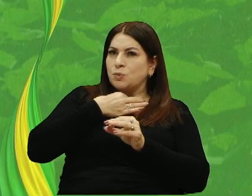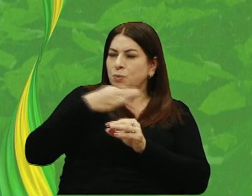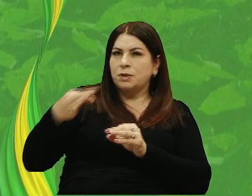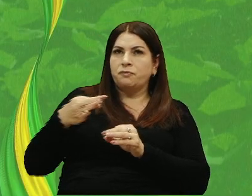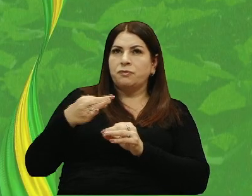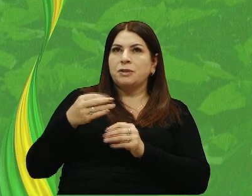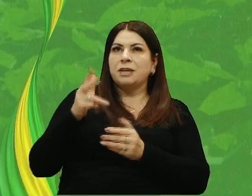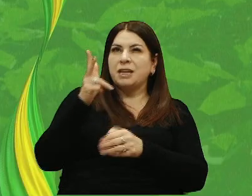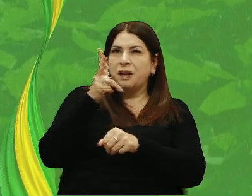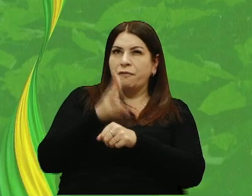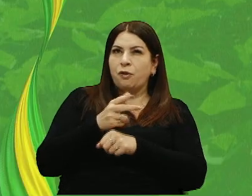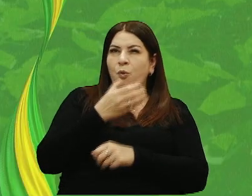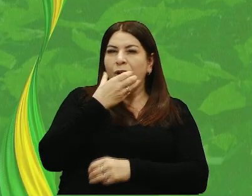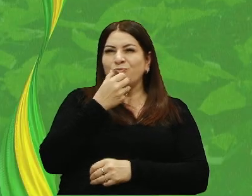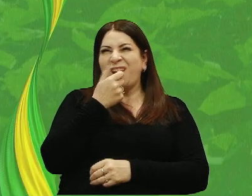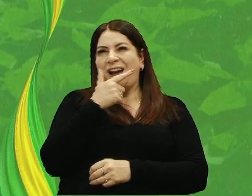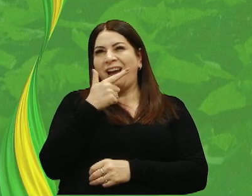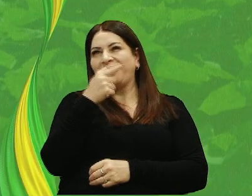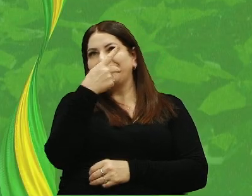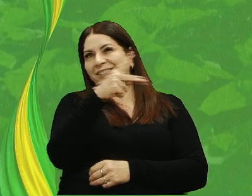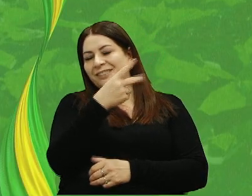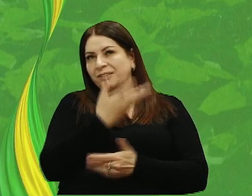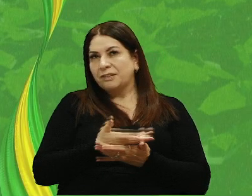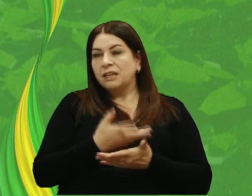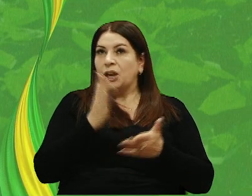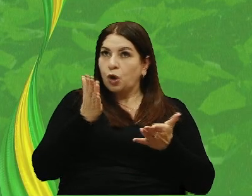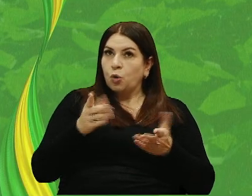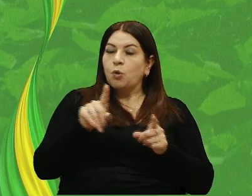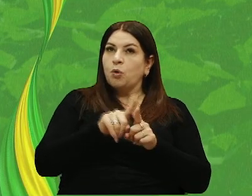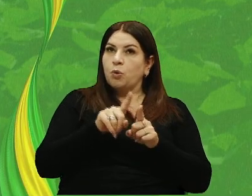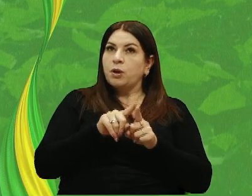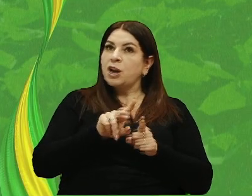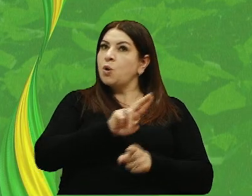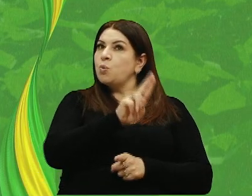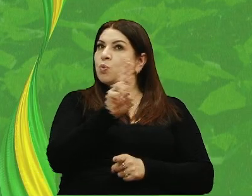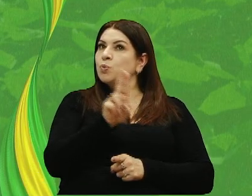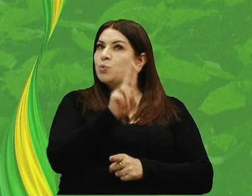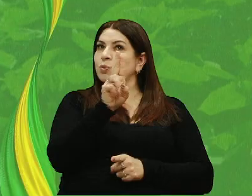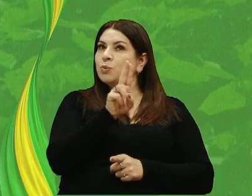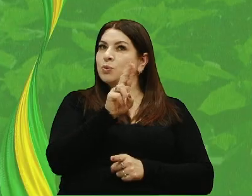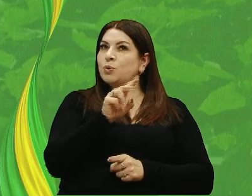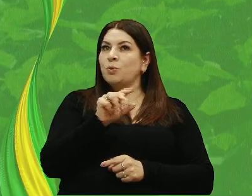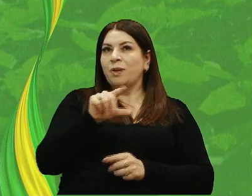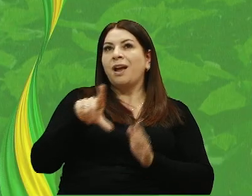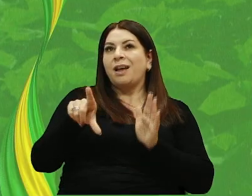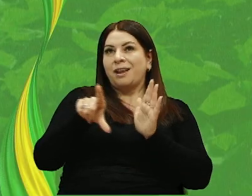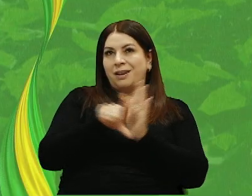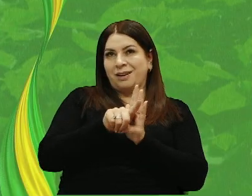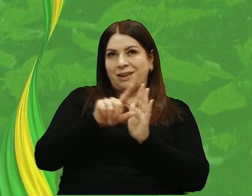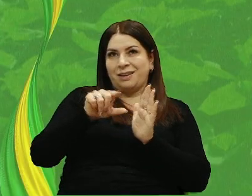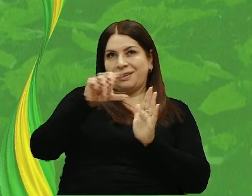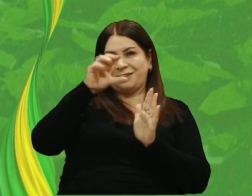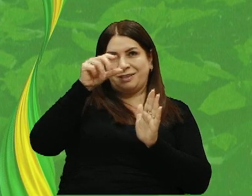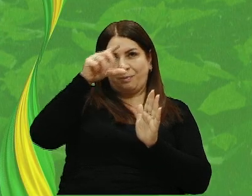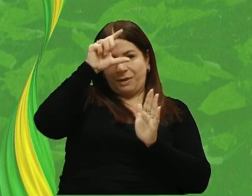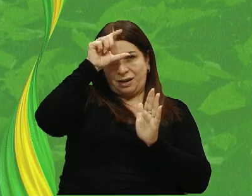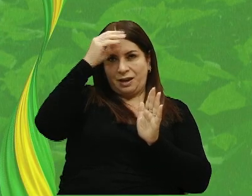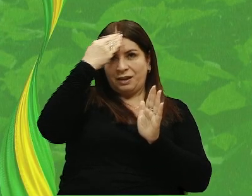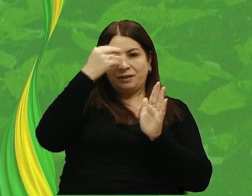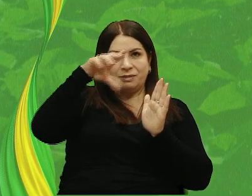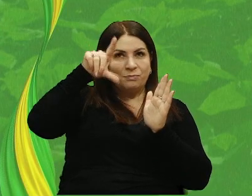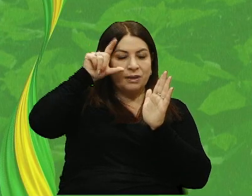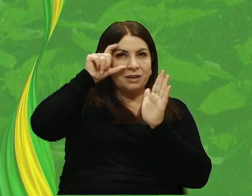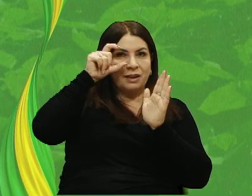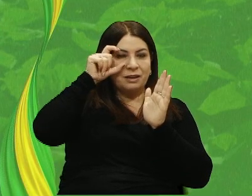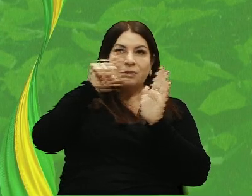ainda gravou um áudio debochando da situação, agora ela usou a Lei Maria da Penha contra ele por violência psicológica.